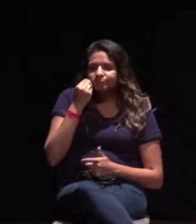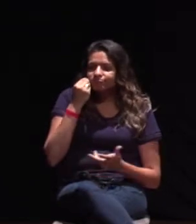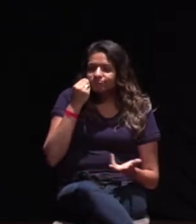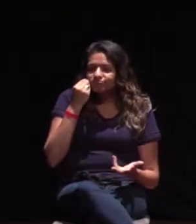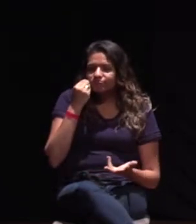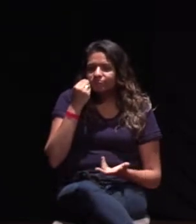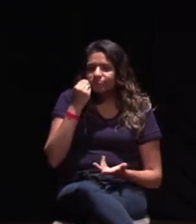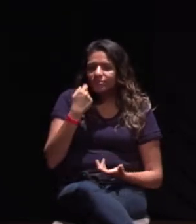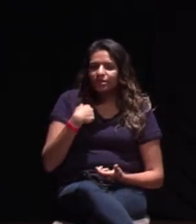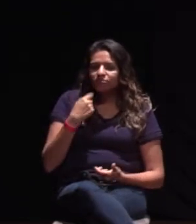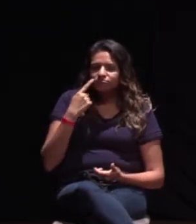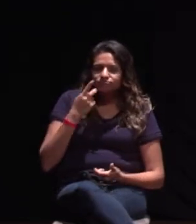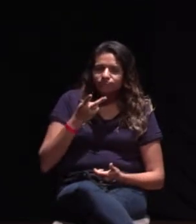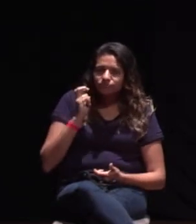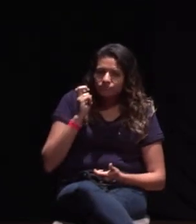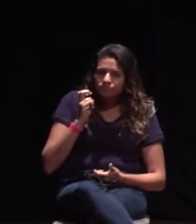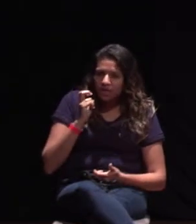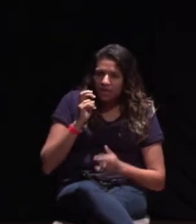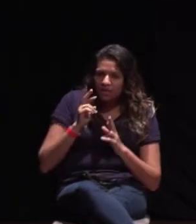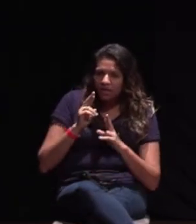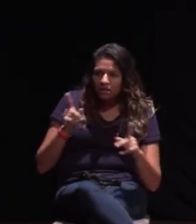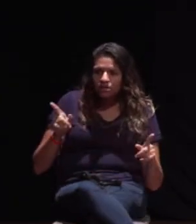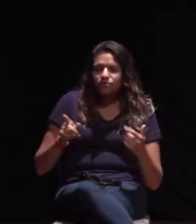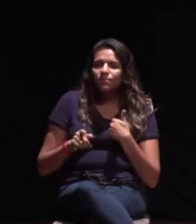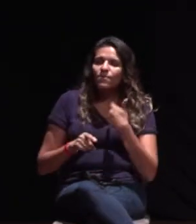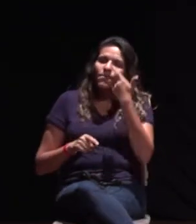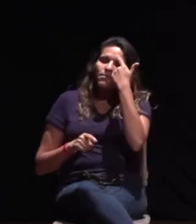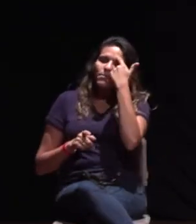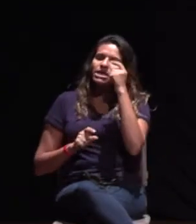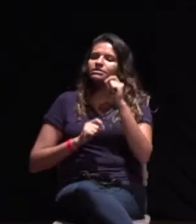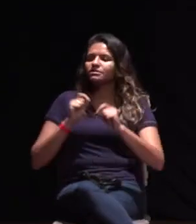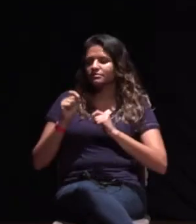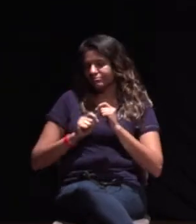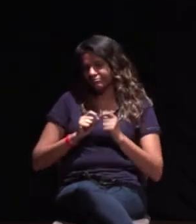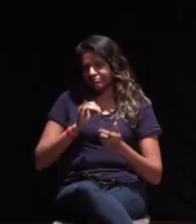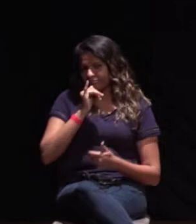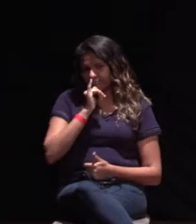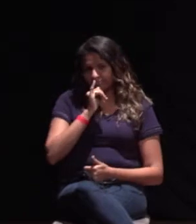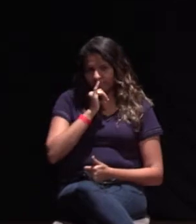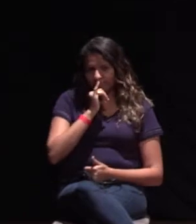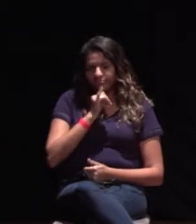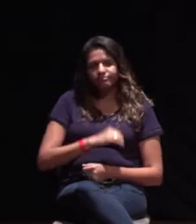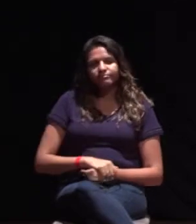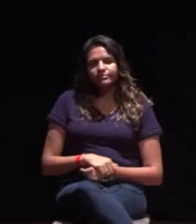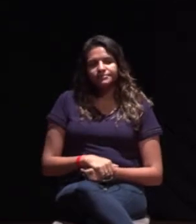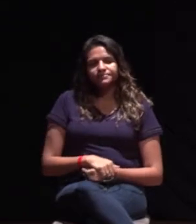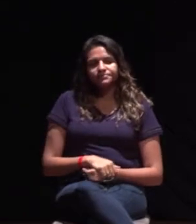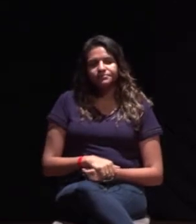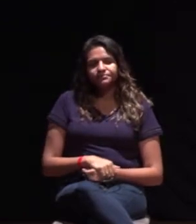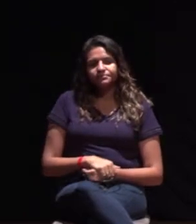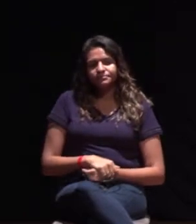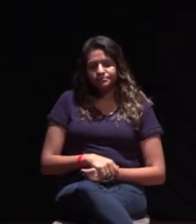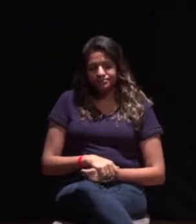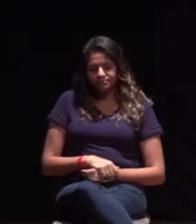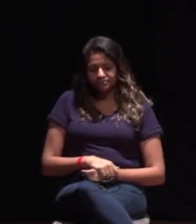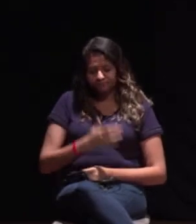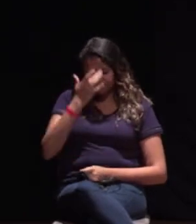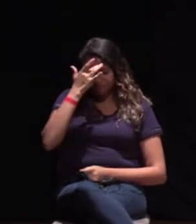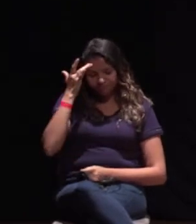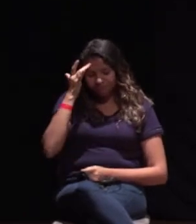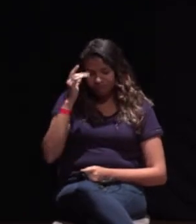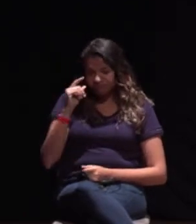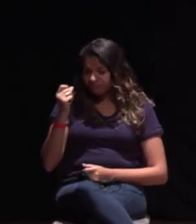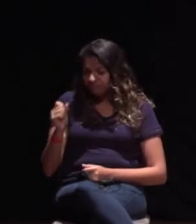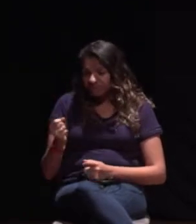meio curiosas que me fizeram pensar coisas. A primeira vez que uma pessoa recusou foi uma experiência muito interessante